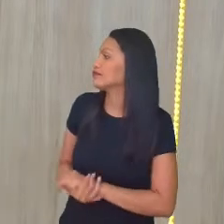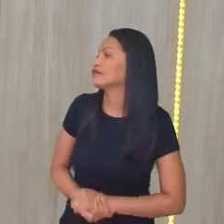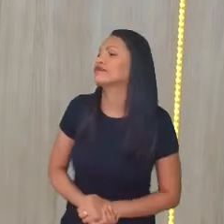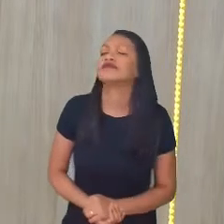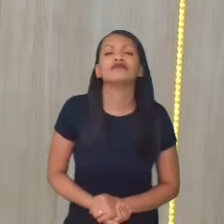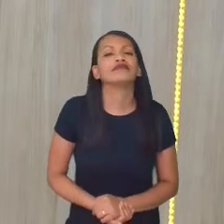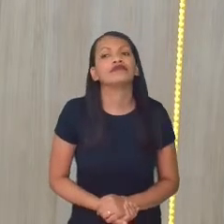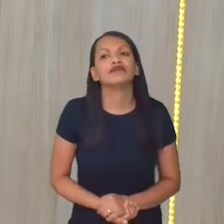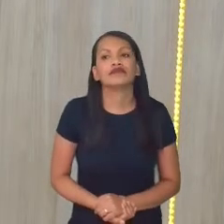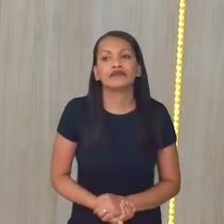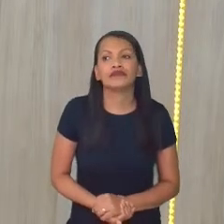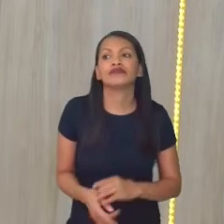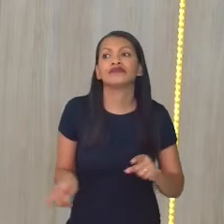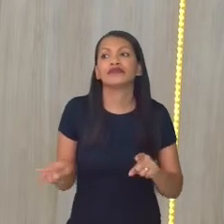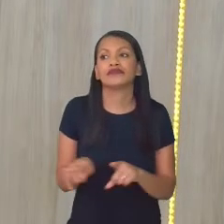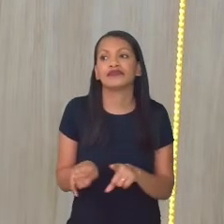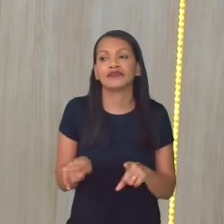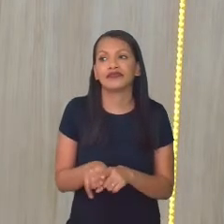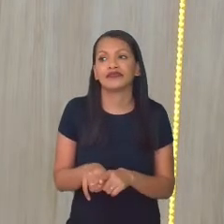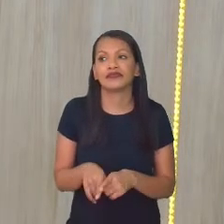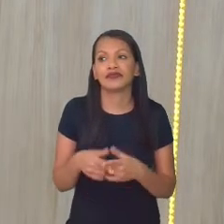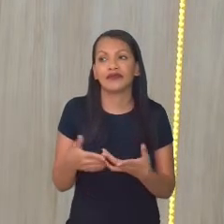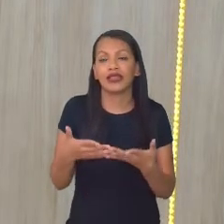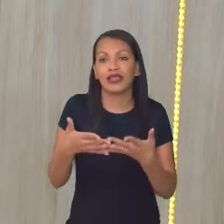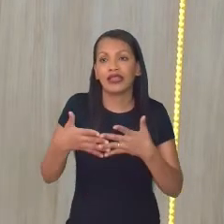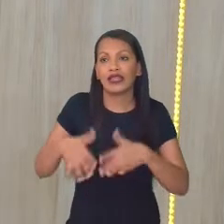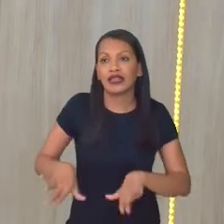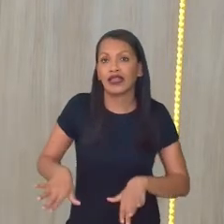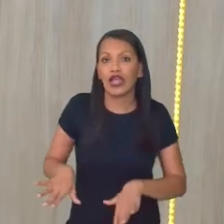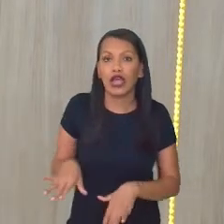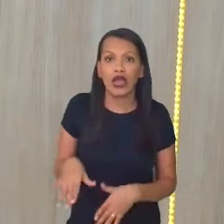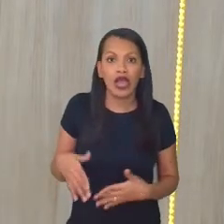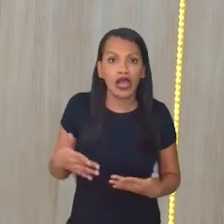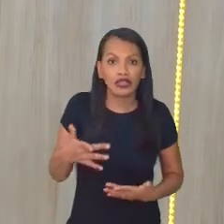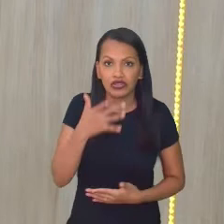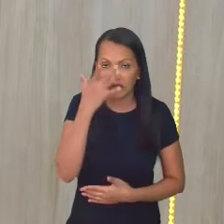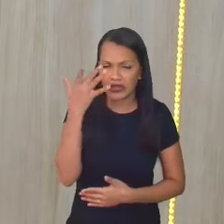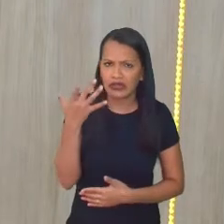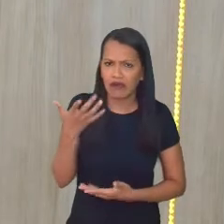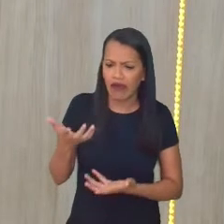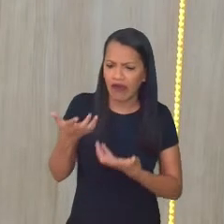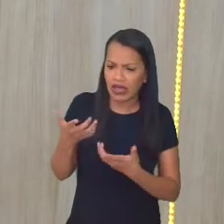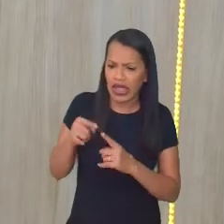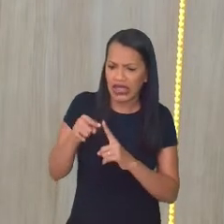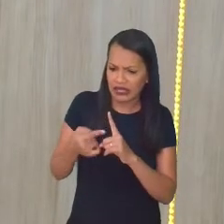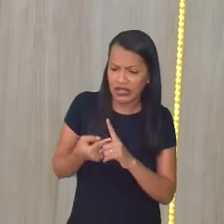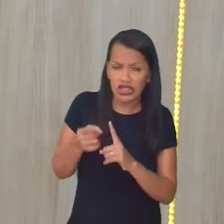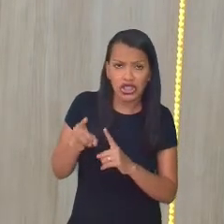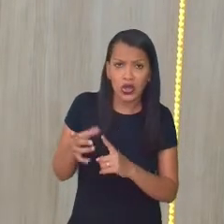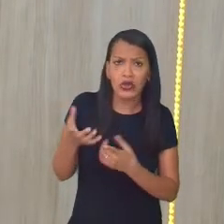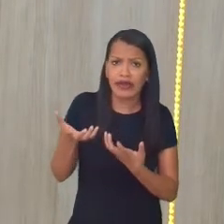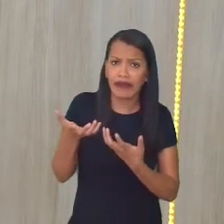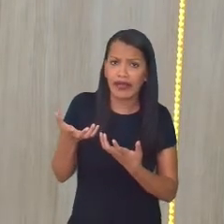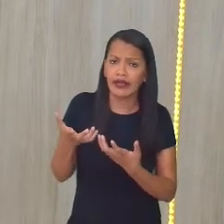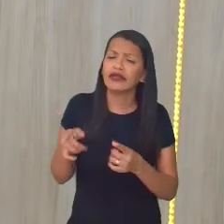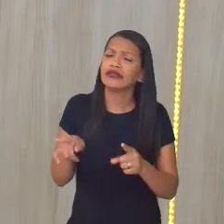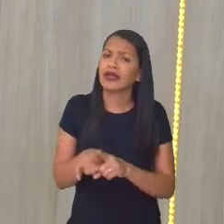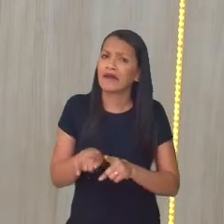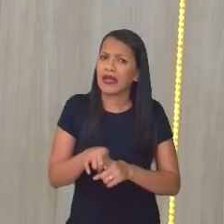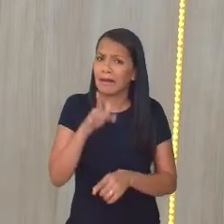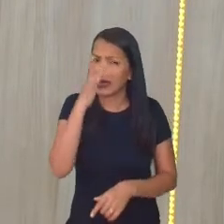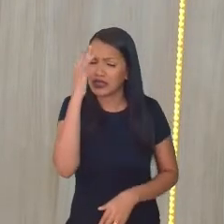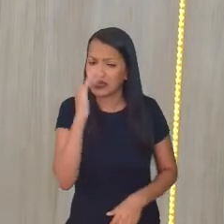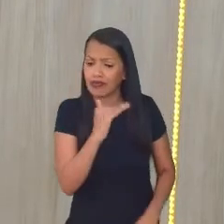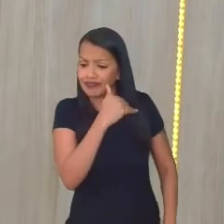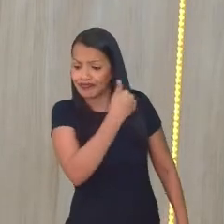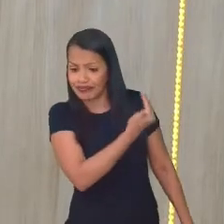contraceptivos naturais ainda. Então, hoje só engravida quem quer, né, professora? Então, e o parceiro também ele é responsável, viu, por